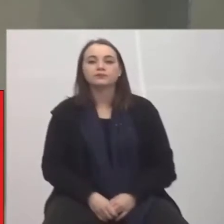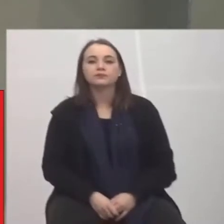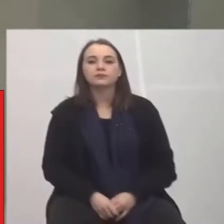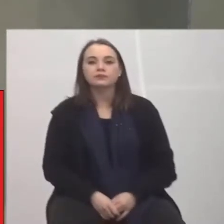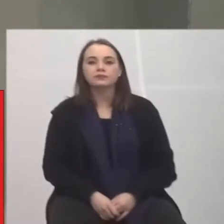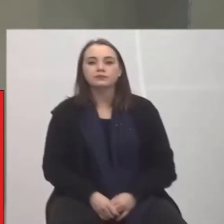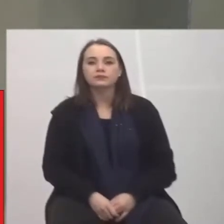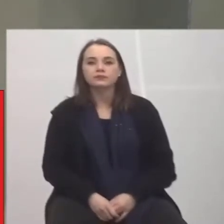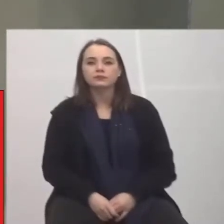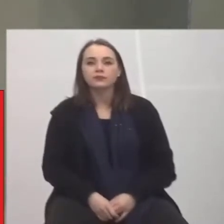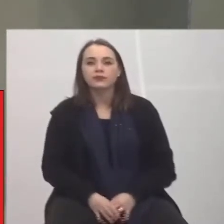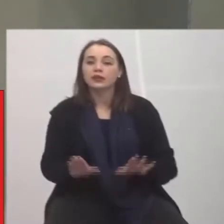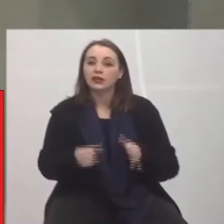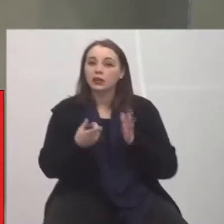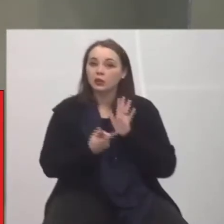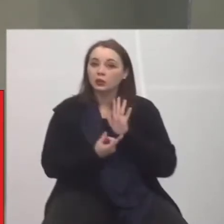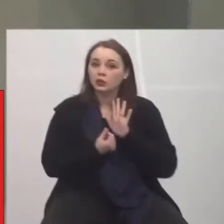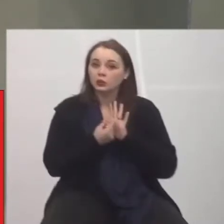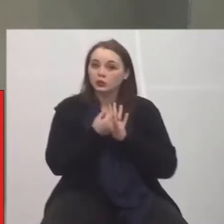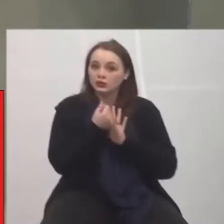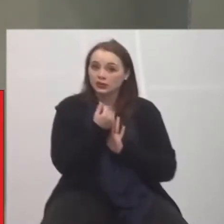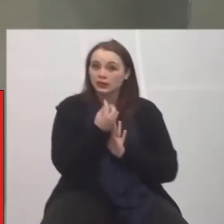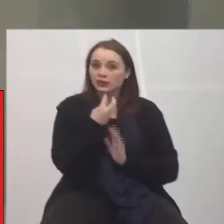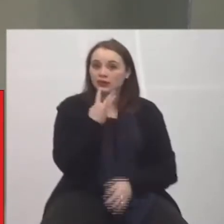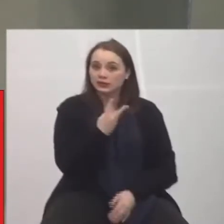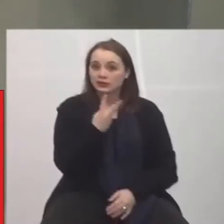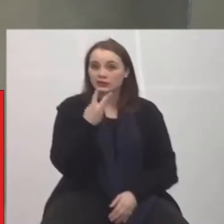Então, do orçamento de